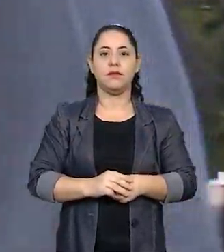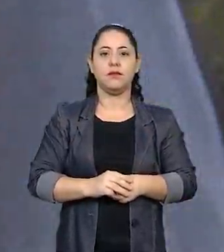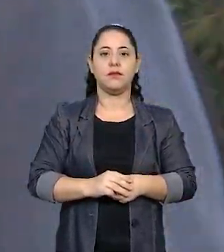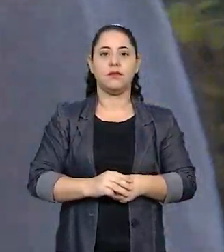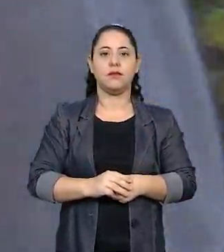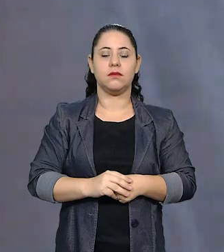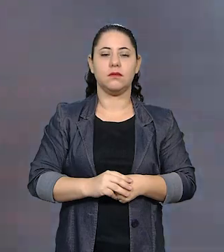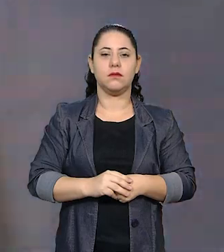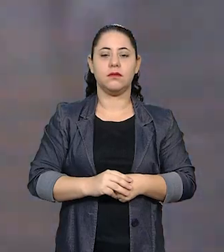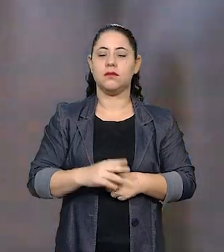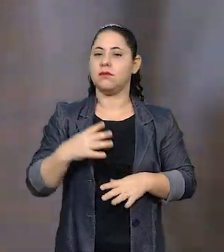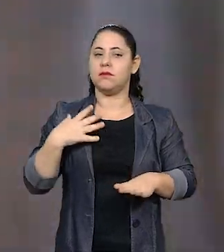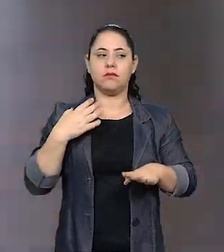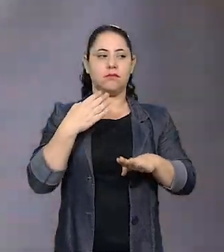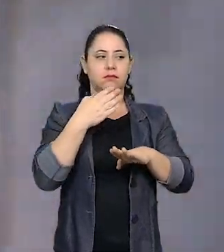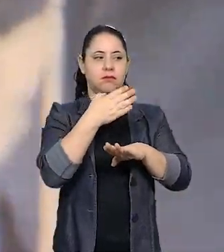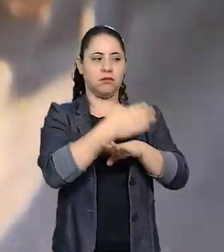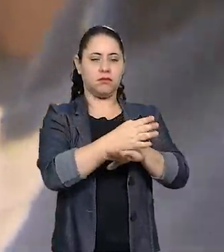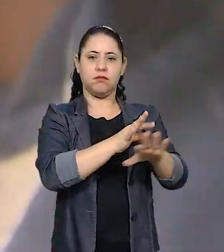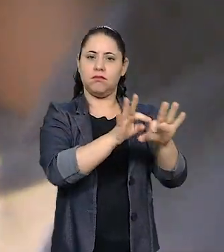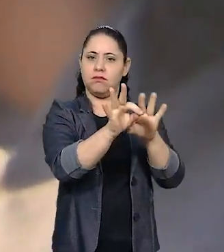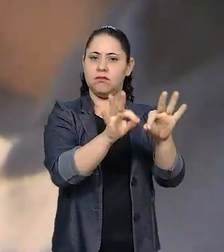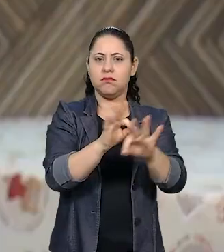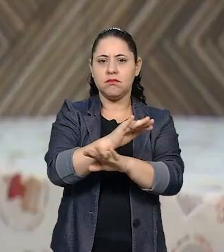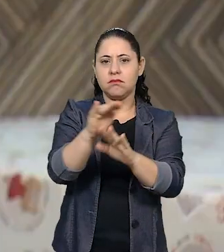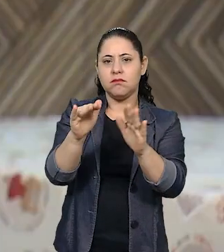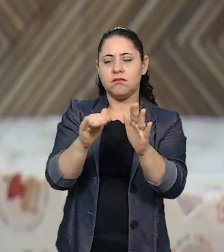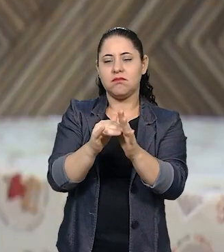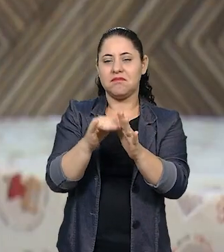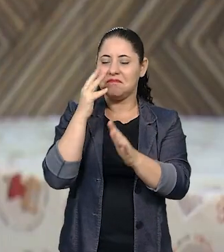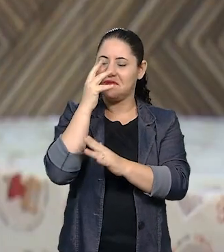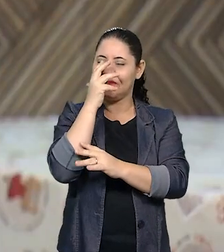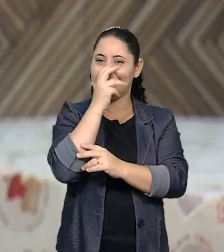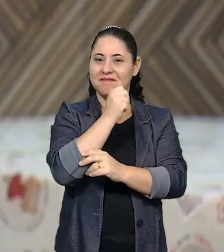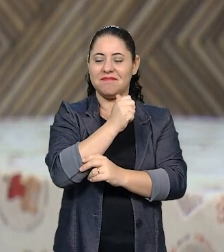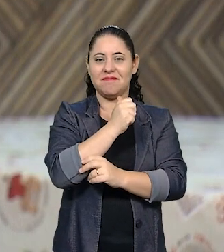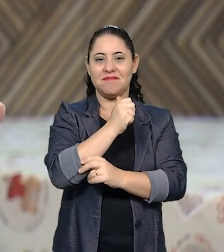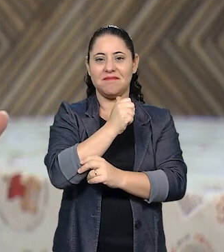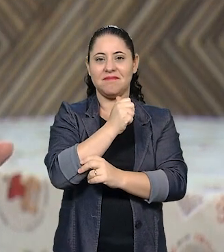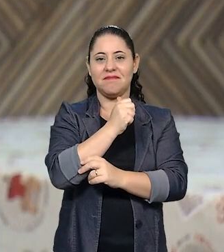criança sem ter timidez, entendeu?